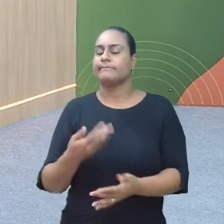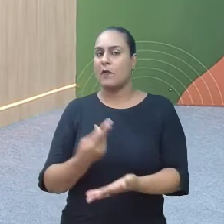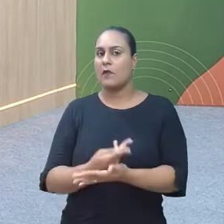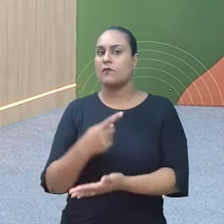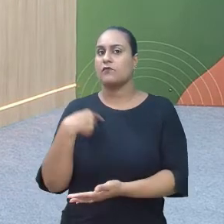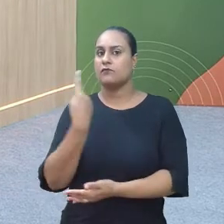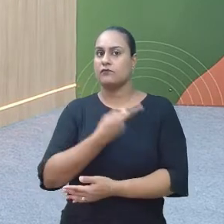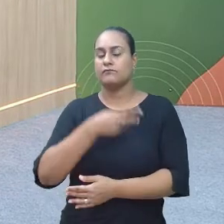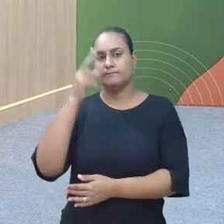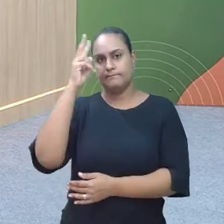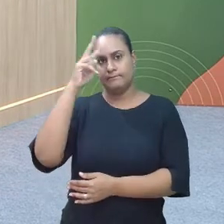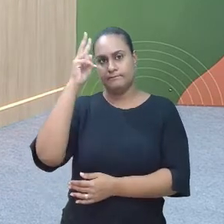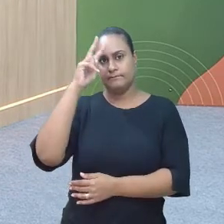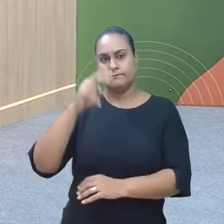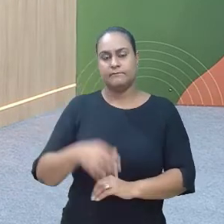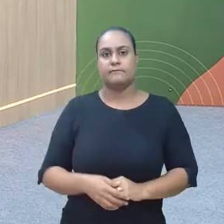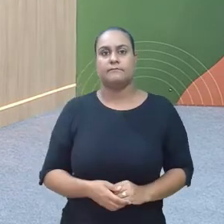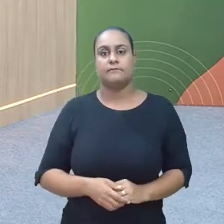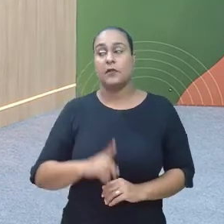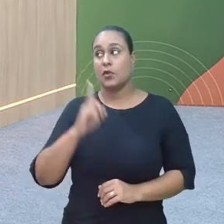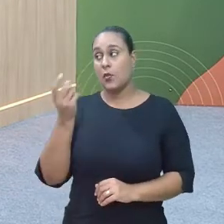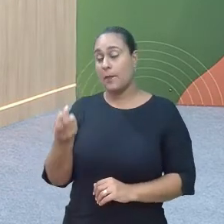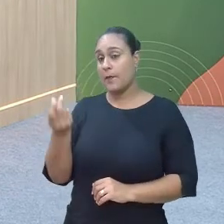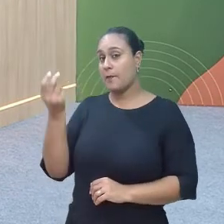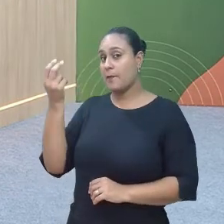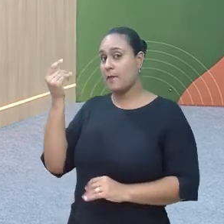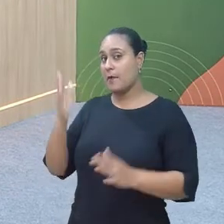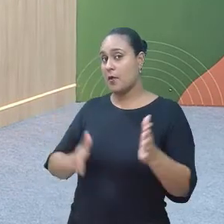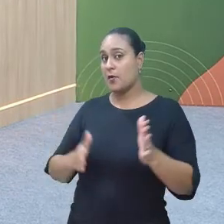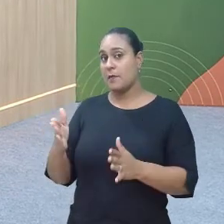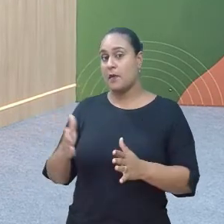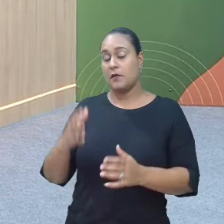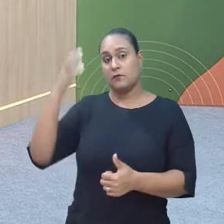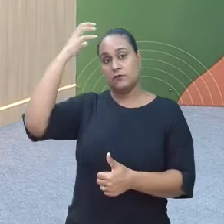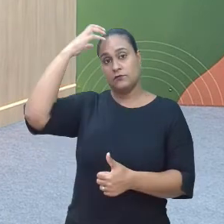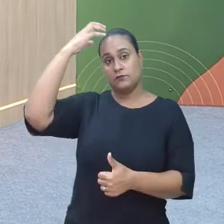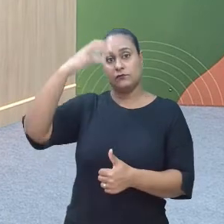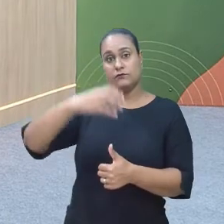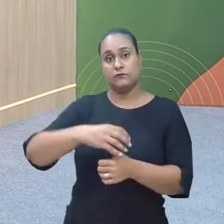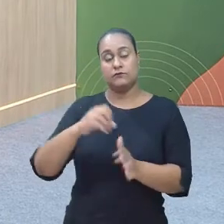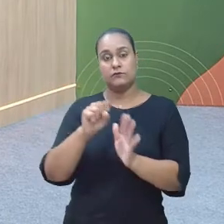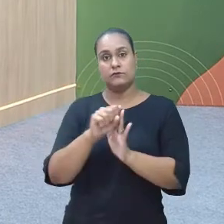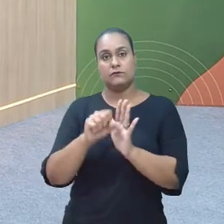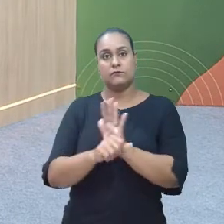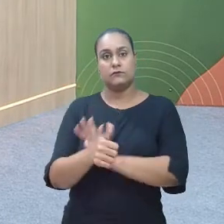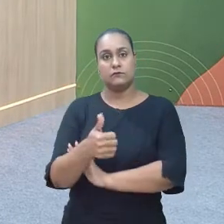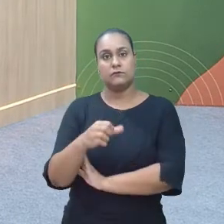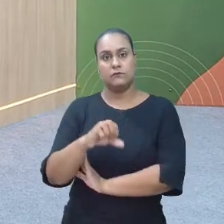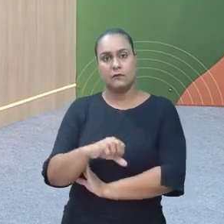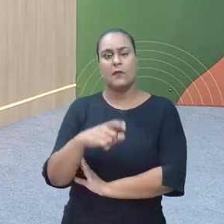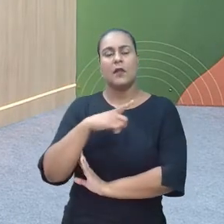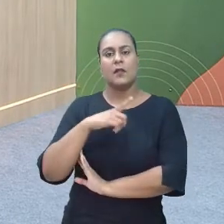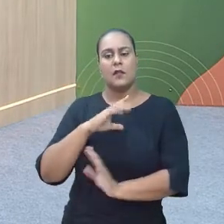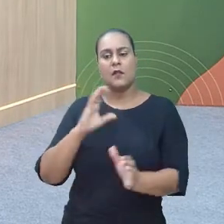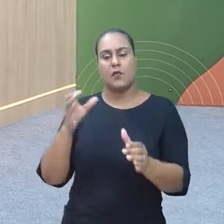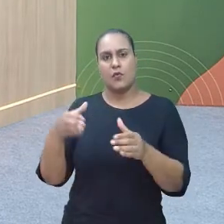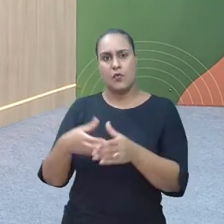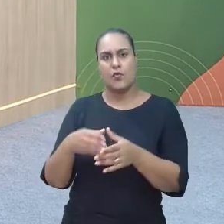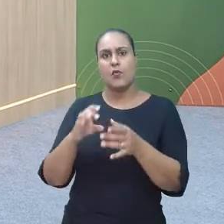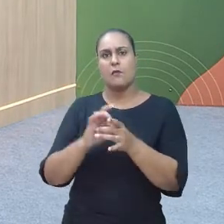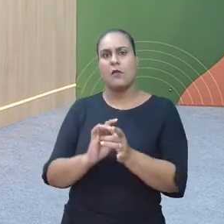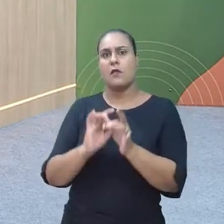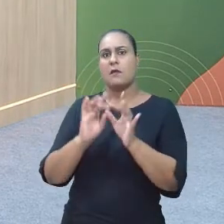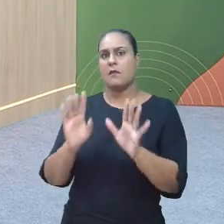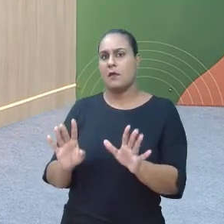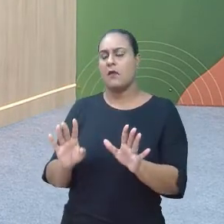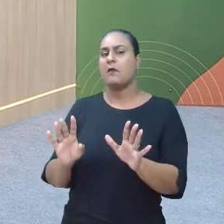Então, lá no período regencial, lá no século XIX, existia esse grupo de liberal, eles pegavam uma parte do liberalismo, mas não